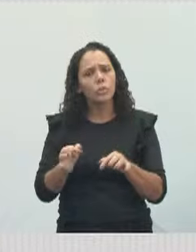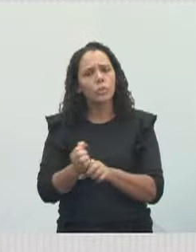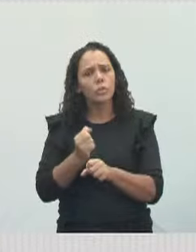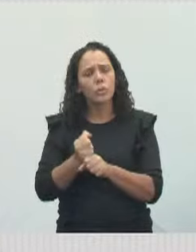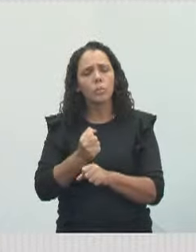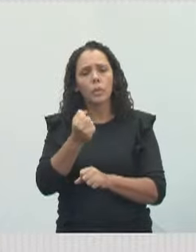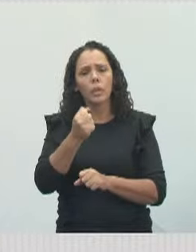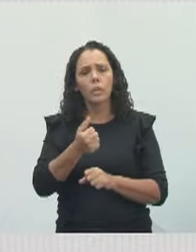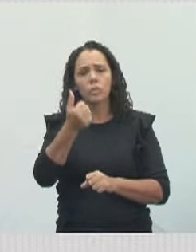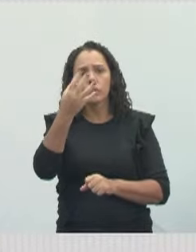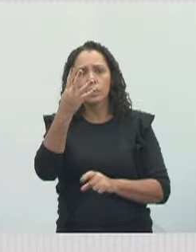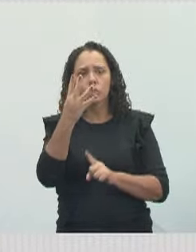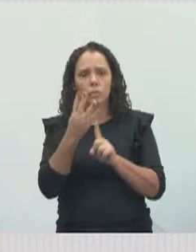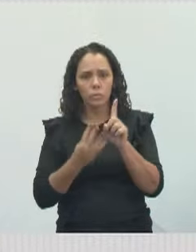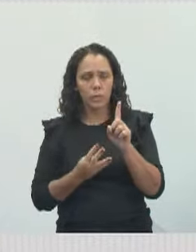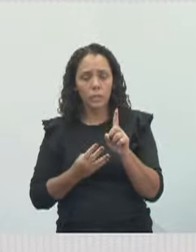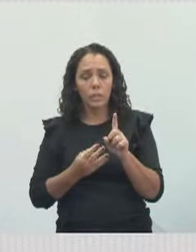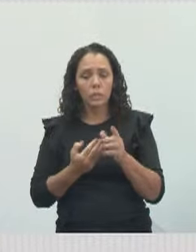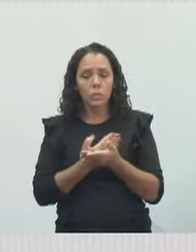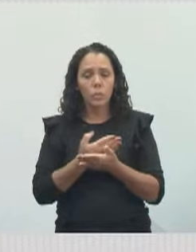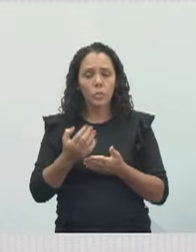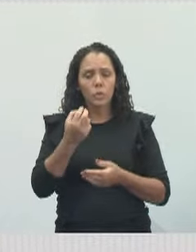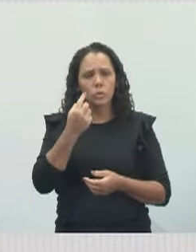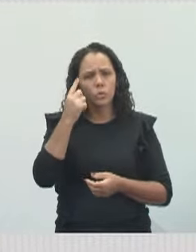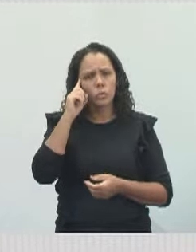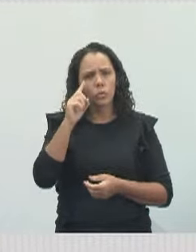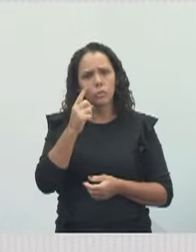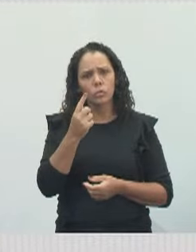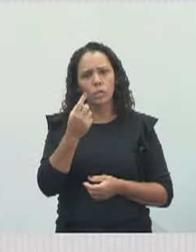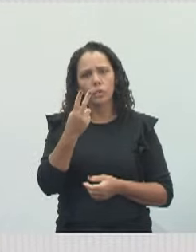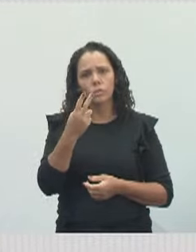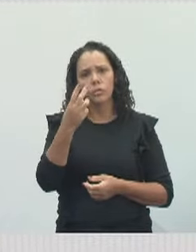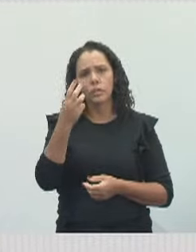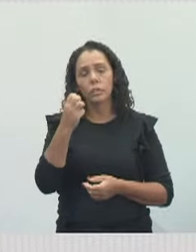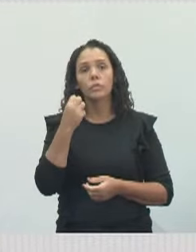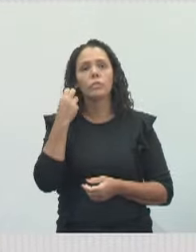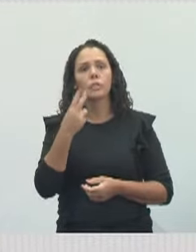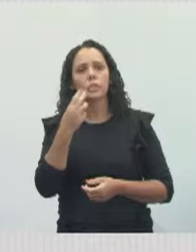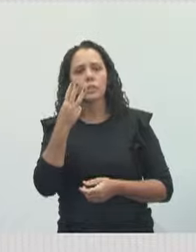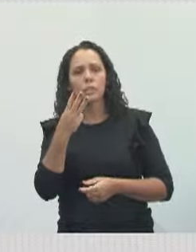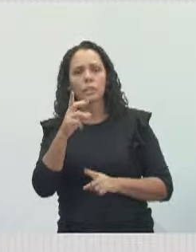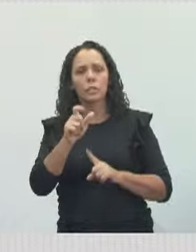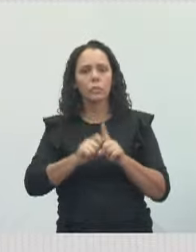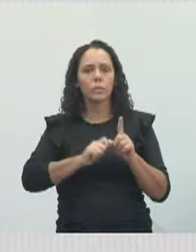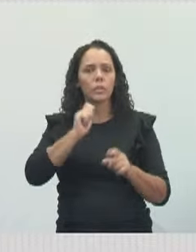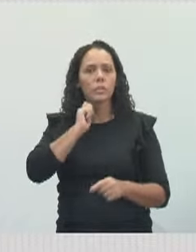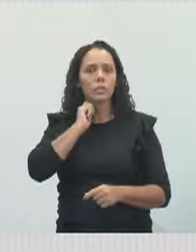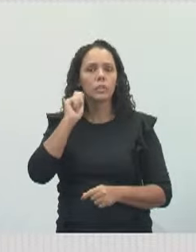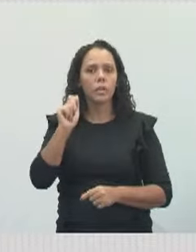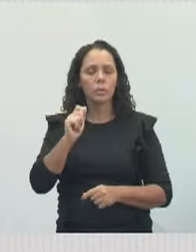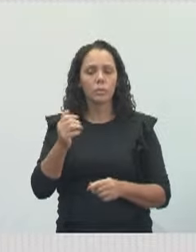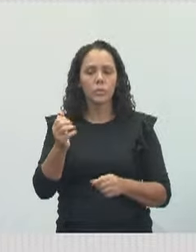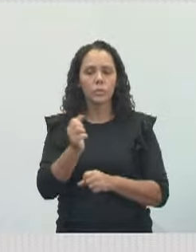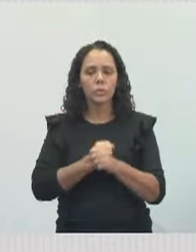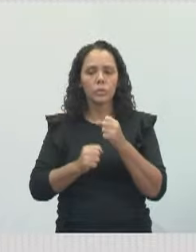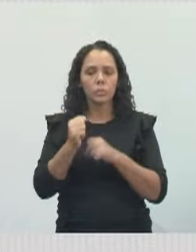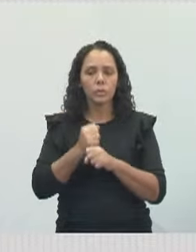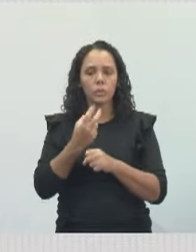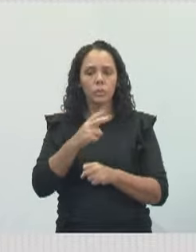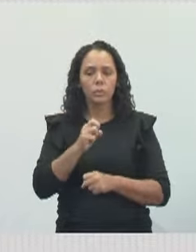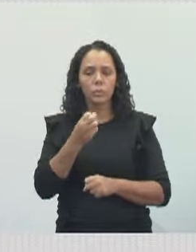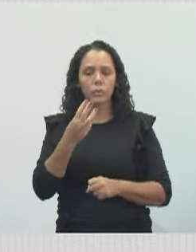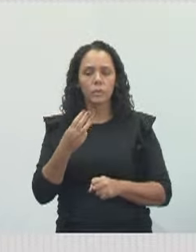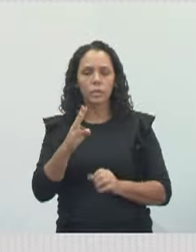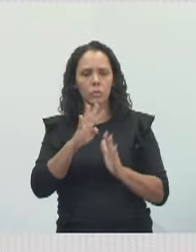14 meses, né? Ela se iniciou aí no dia 23/4, né, de 2023, né, praticamente no cronograma certo, né? A gente, sim, sabe